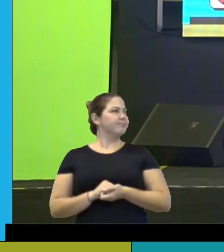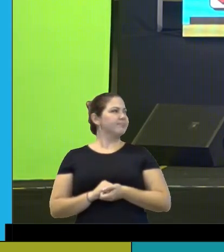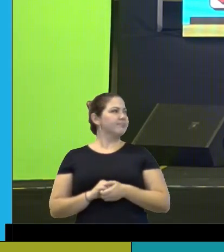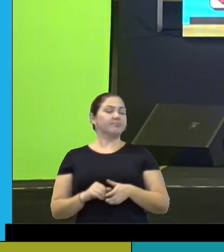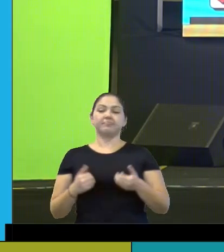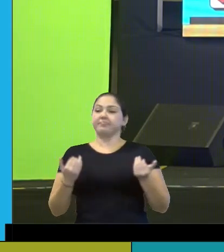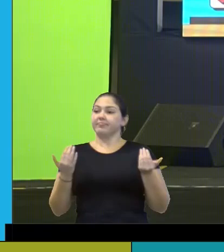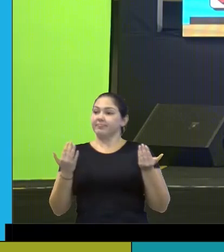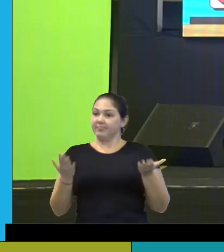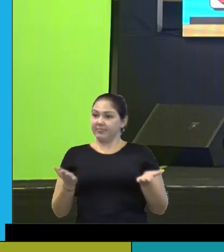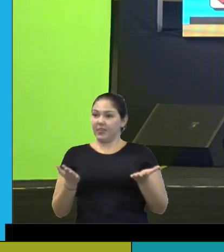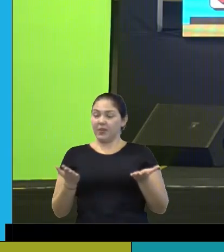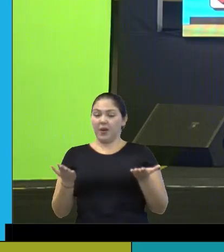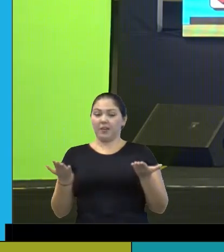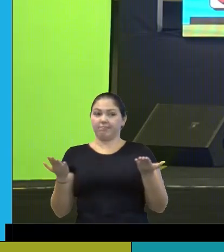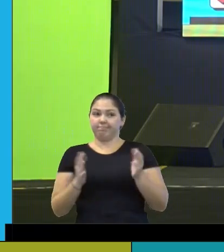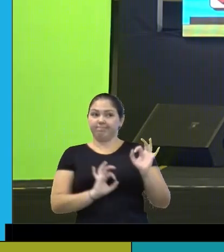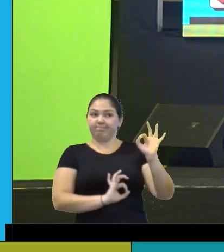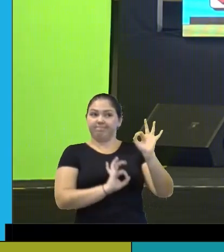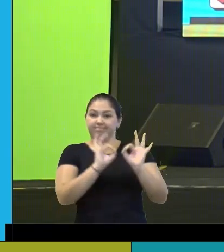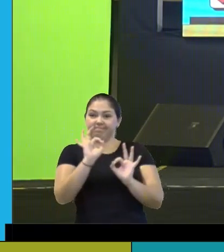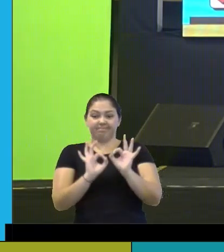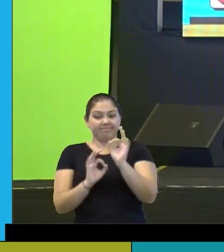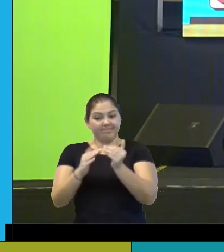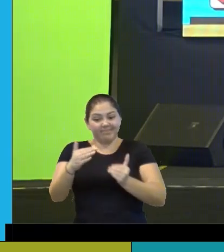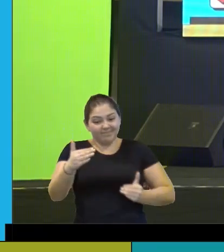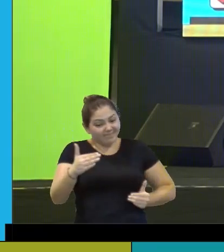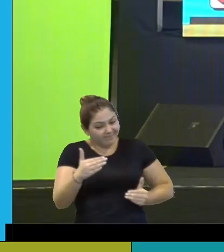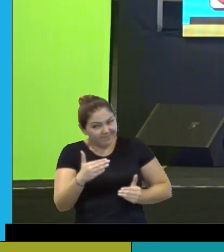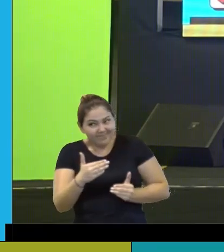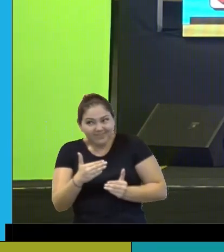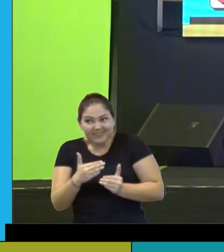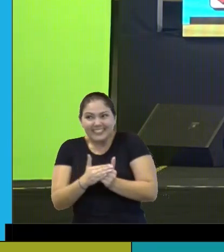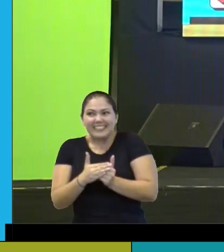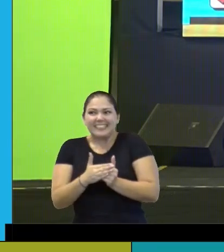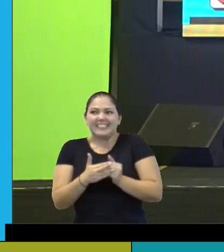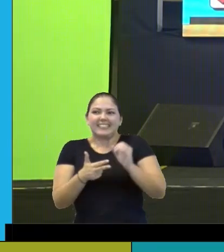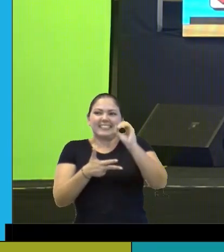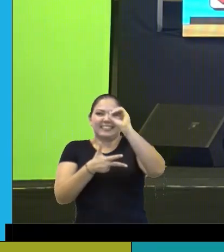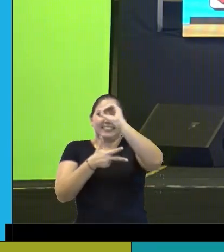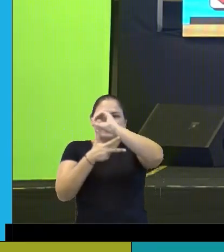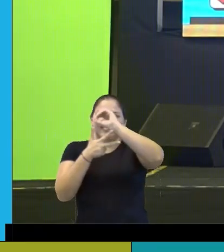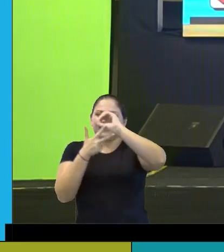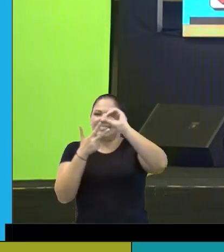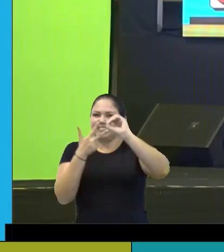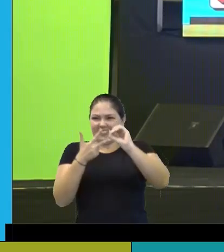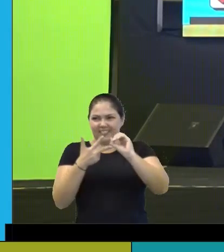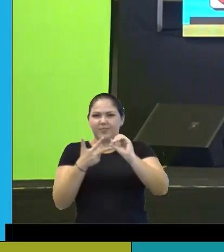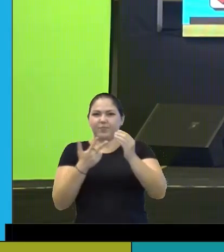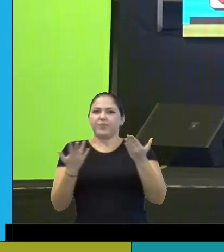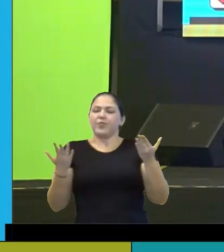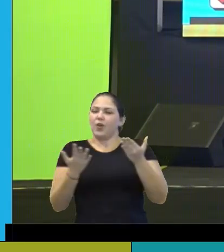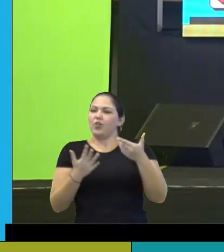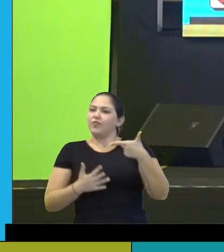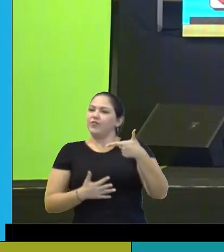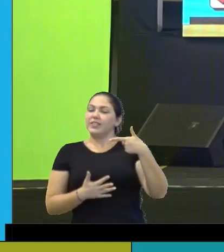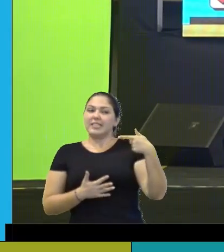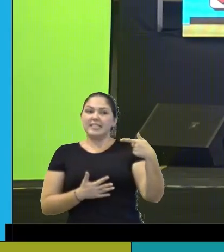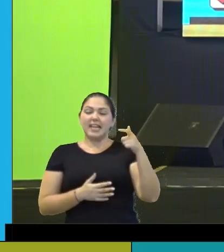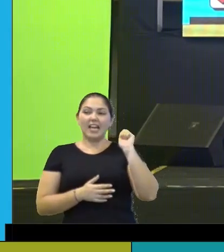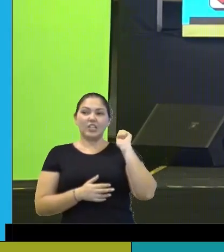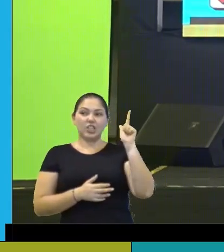à nossa preparação final para o Exame Nacional do Ensino Médio. Hoje, dia 27 de agosto,